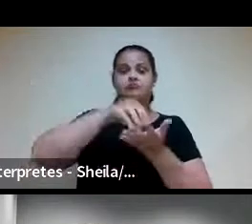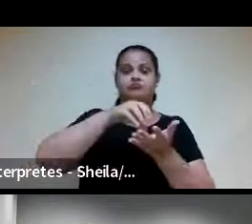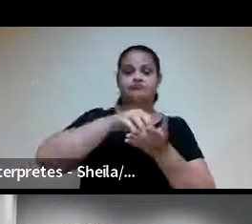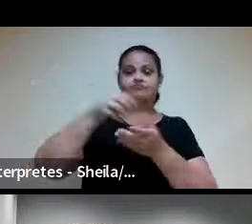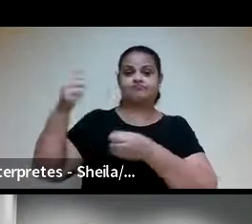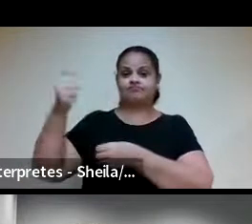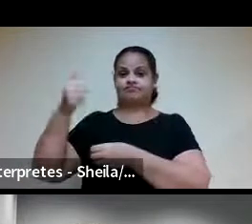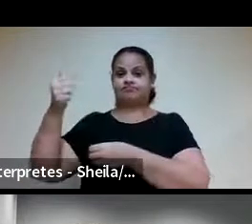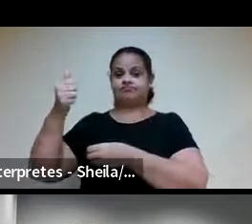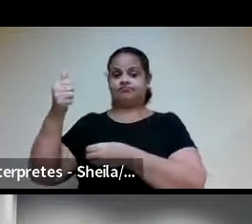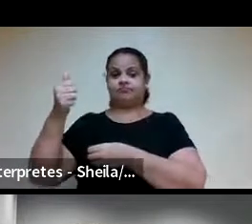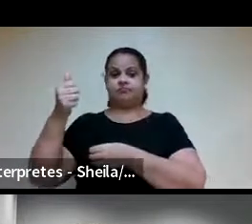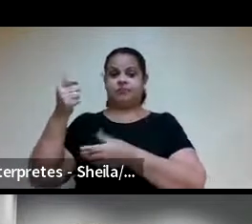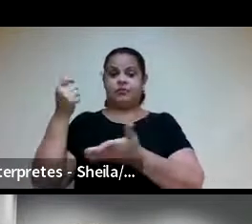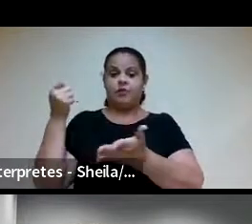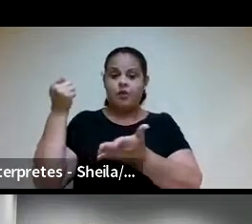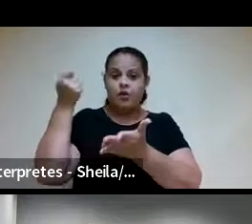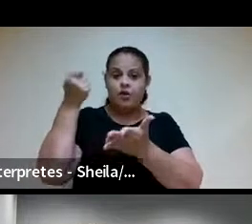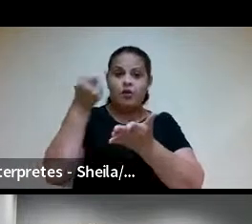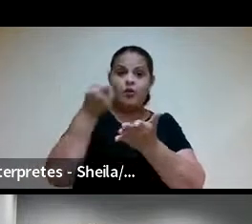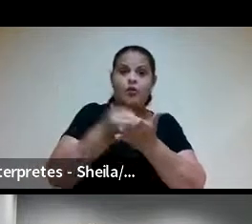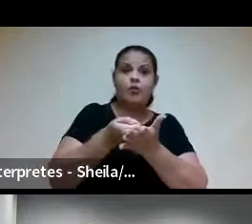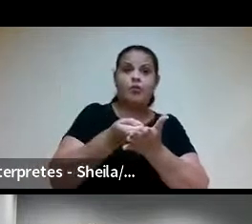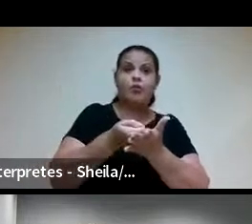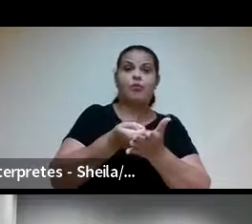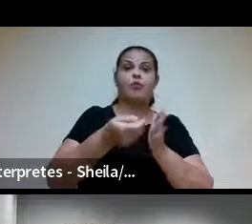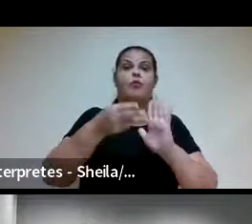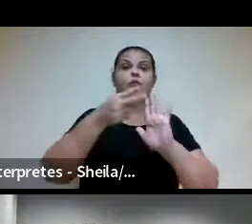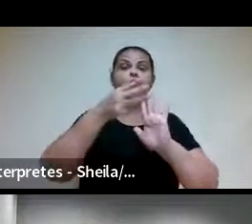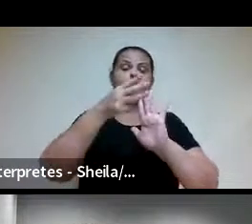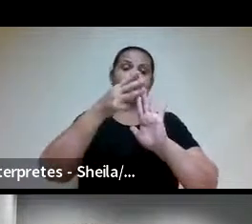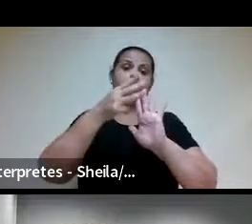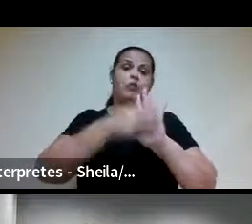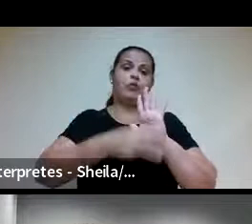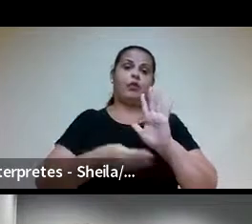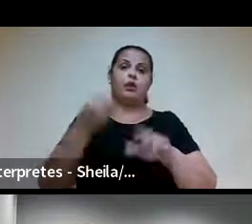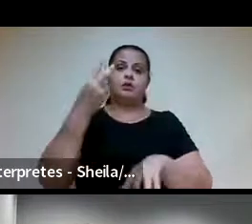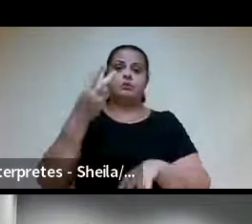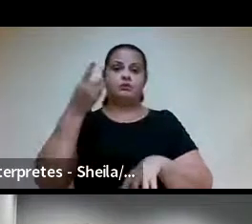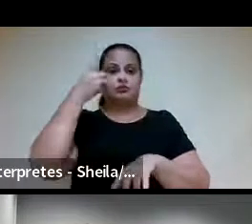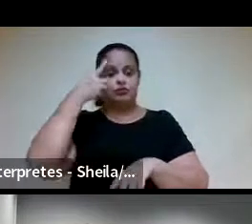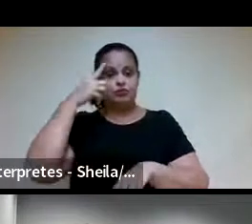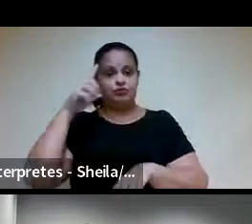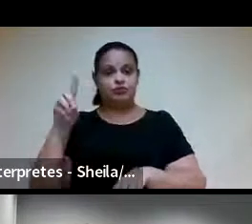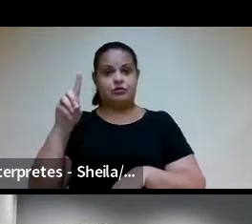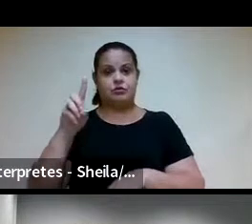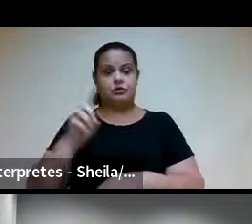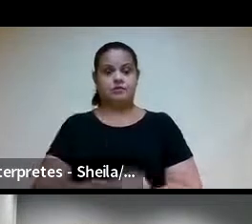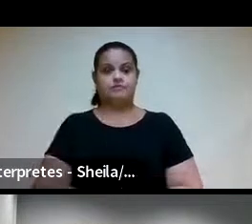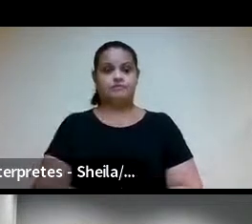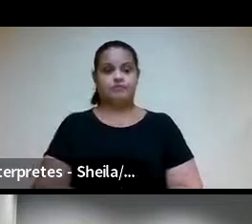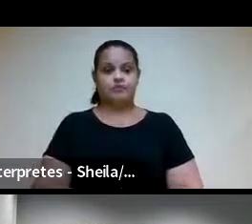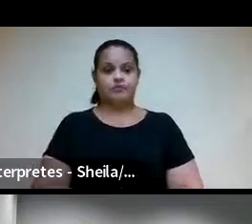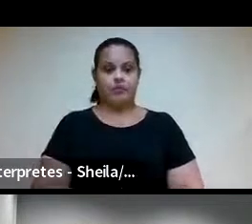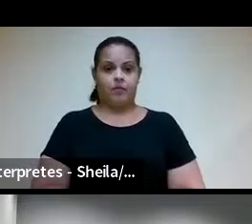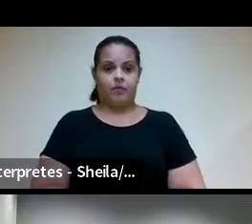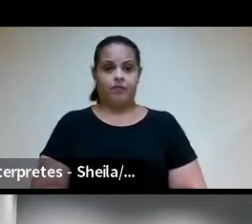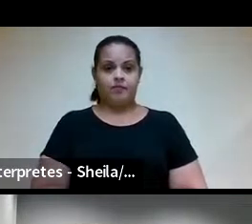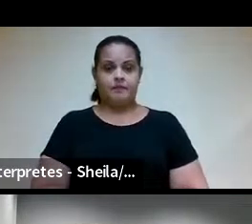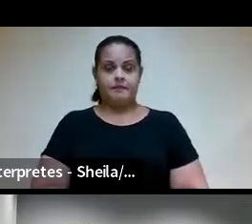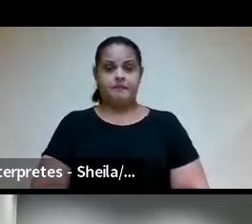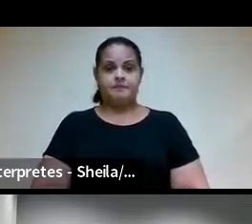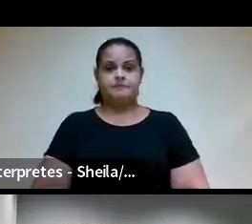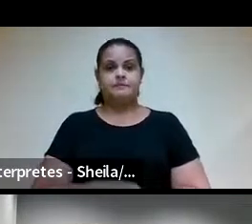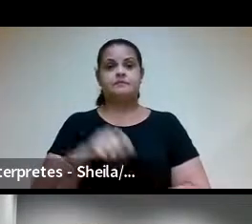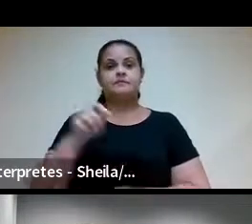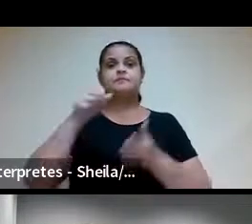se aplicou aí a multa de 2 dias. O que eu estou aqui presumindo é que esse repórter